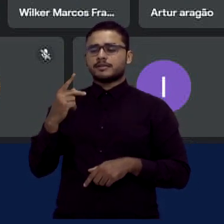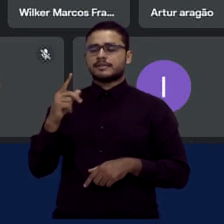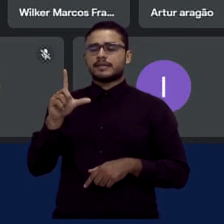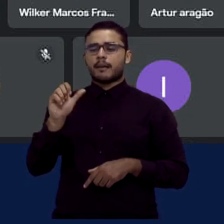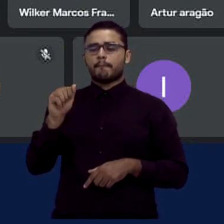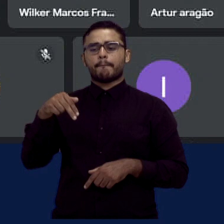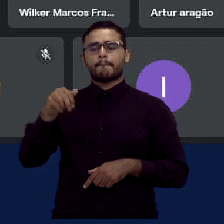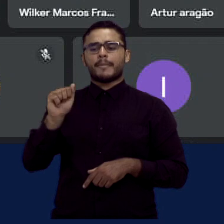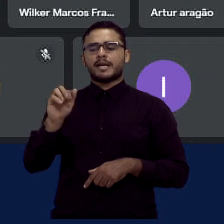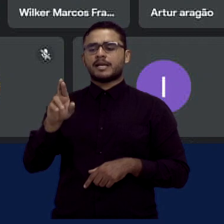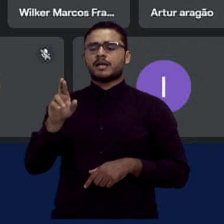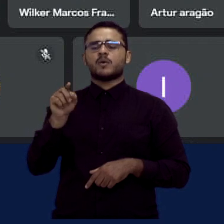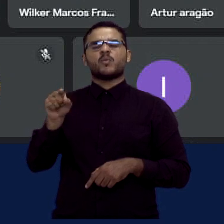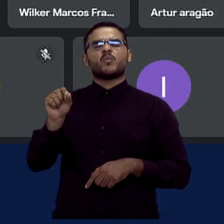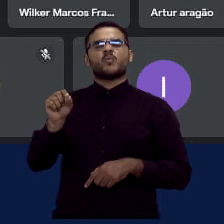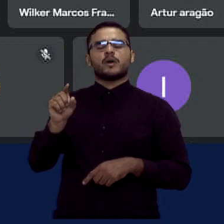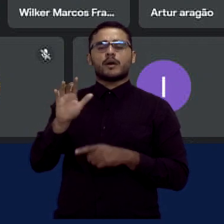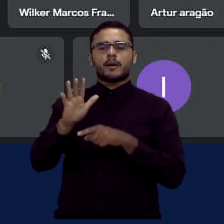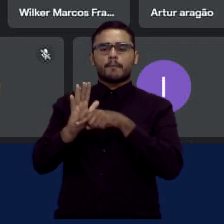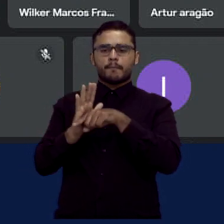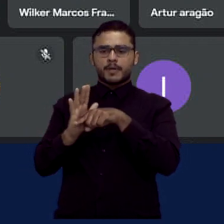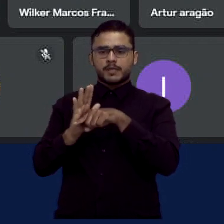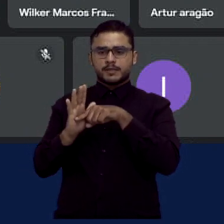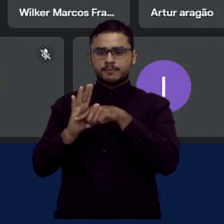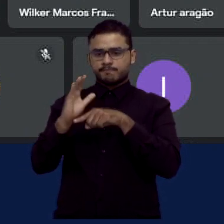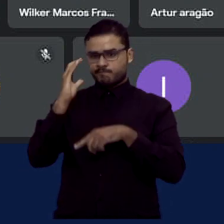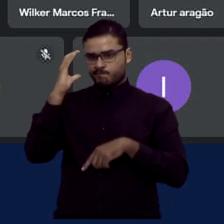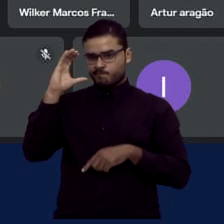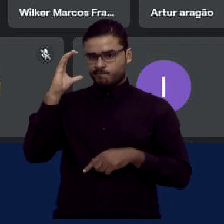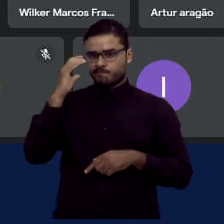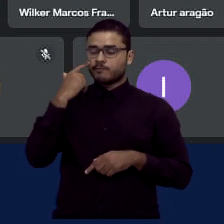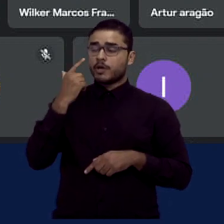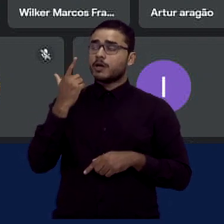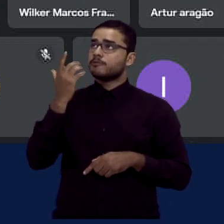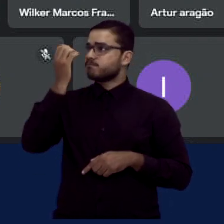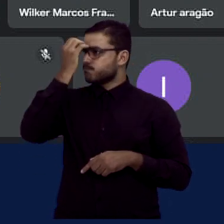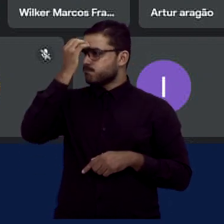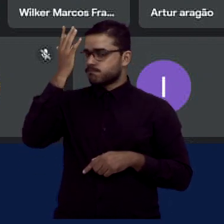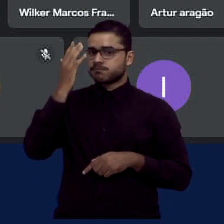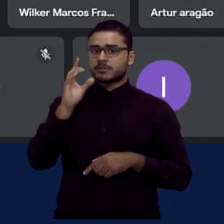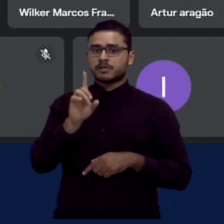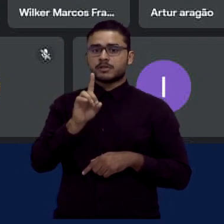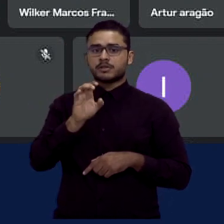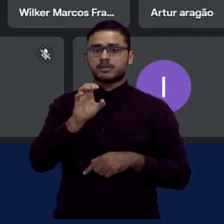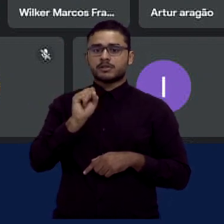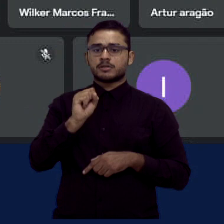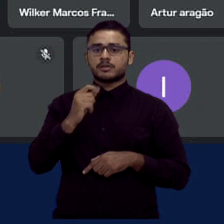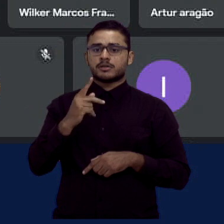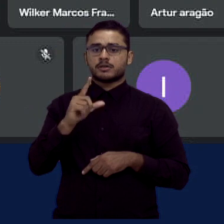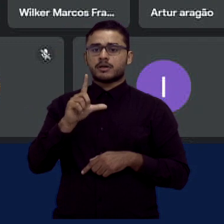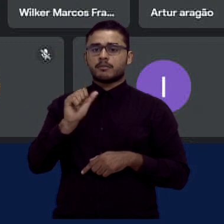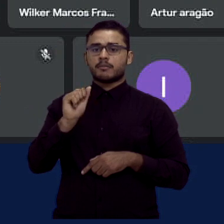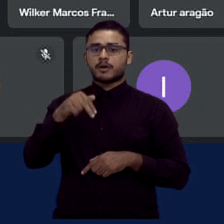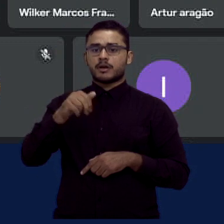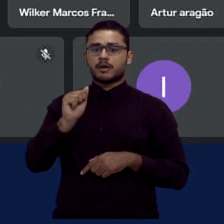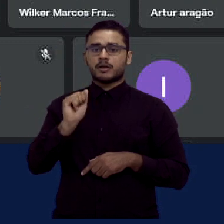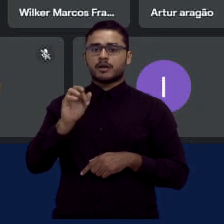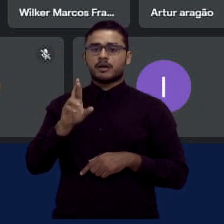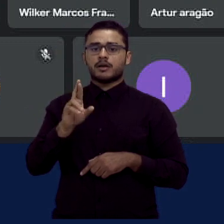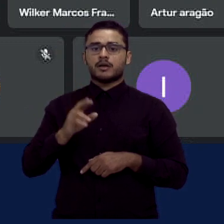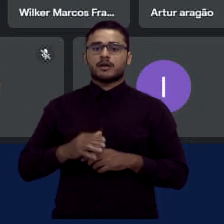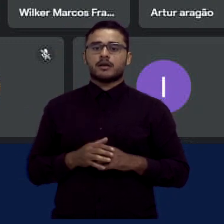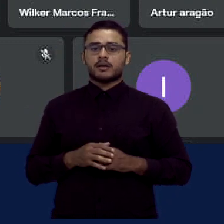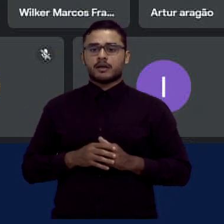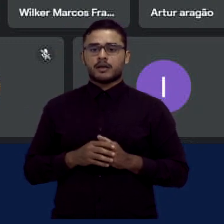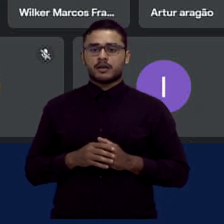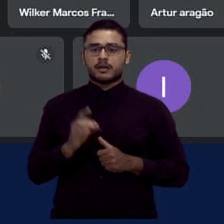era uma pesquisa científica, eu não lembro bem sobre o que é. Se tu puder depois pesquisar, sabe, para mim. Mas ele